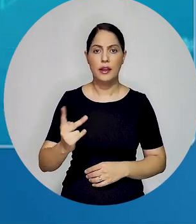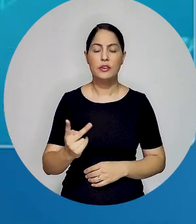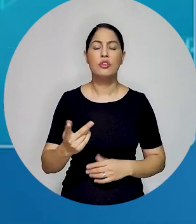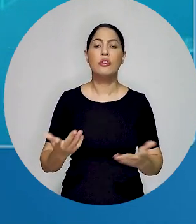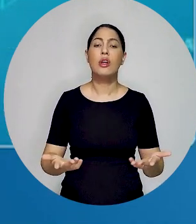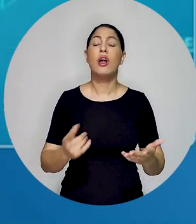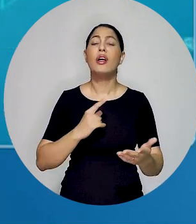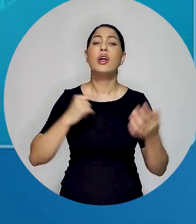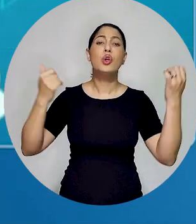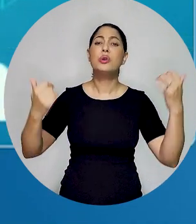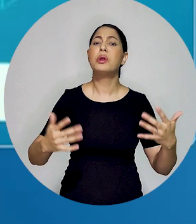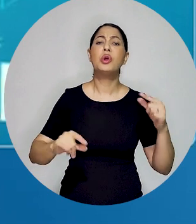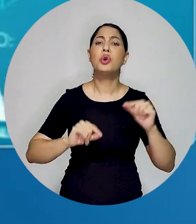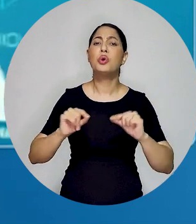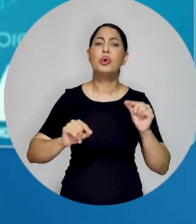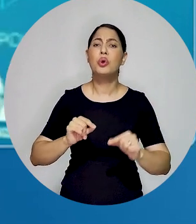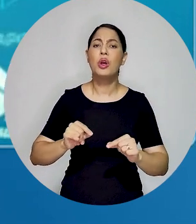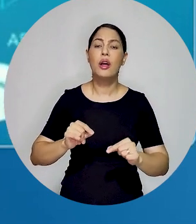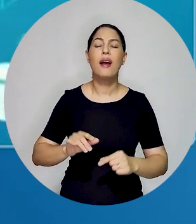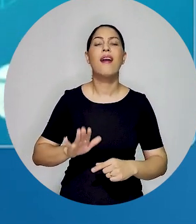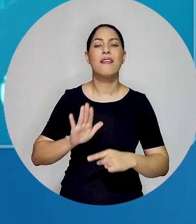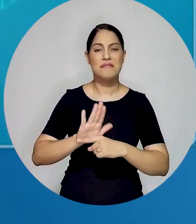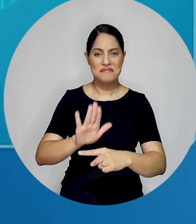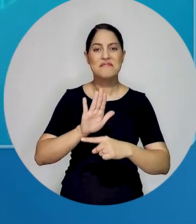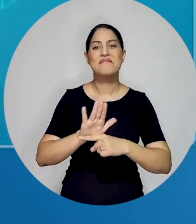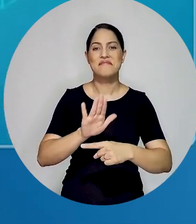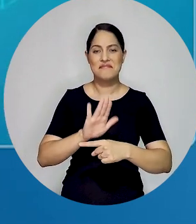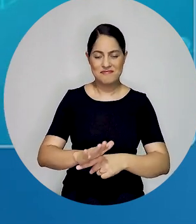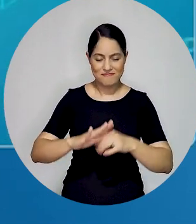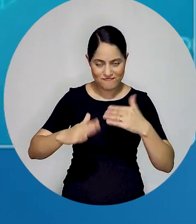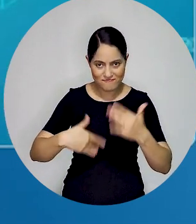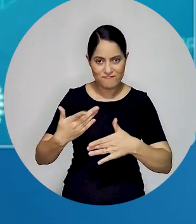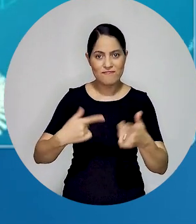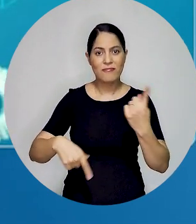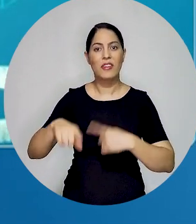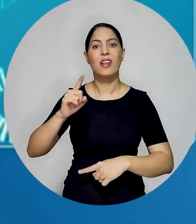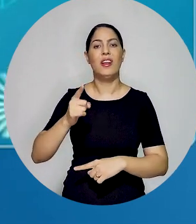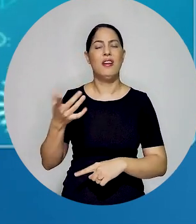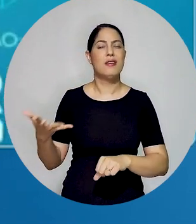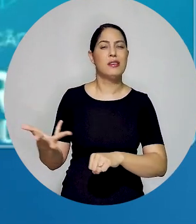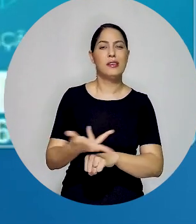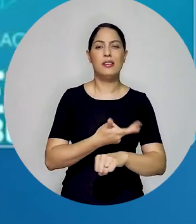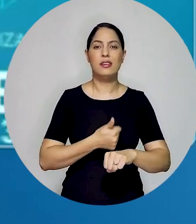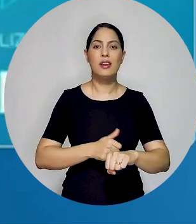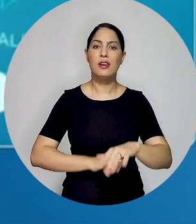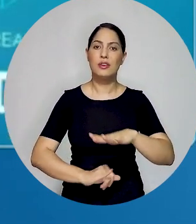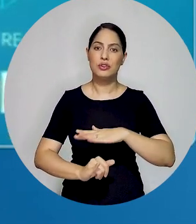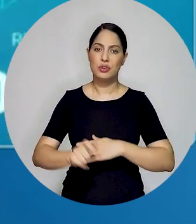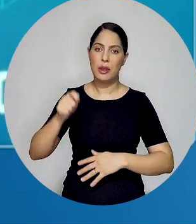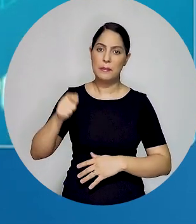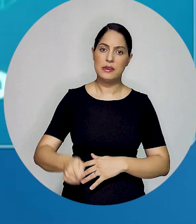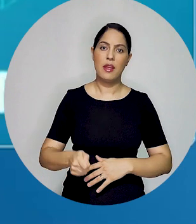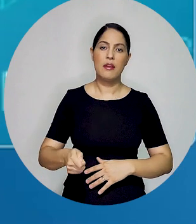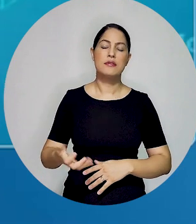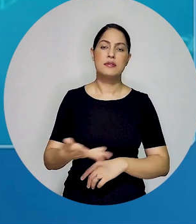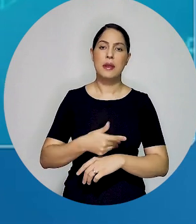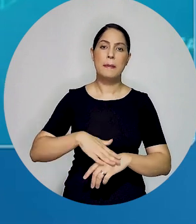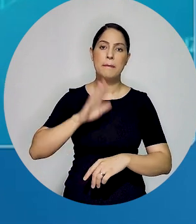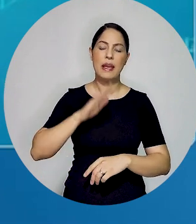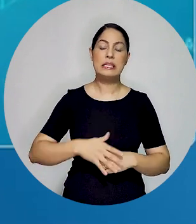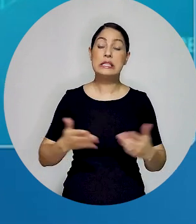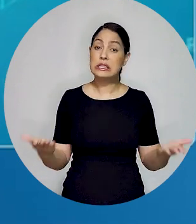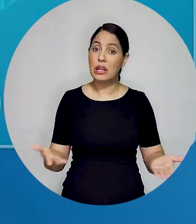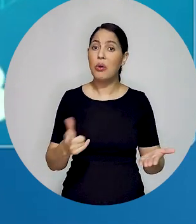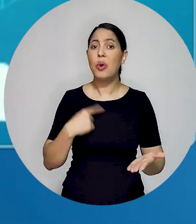lei de arbitragem. E segue à disposição para debater e contribuir com iniciativas que busquem aperfeiçoar o